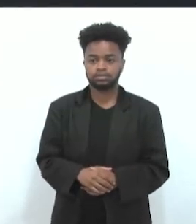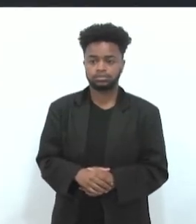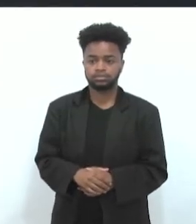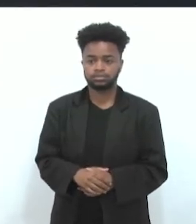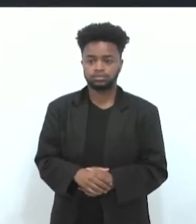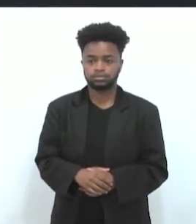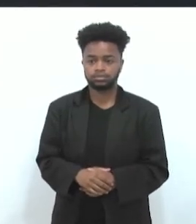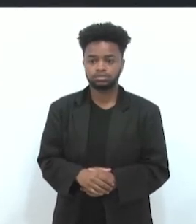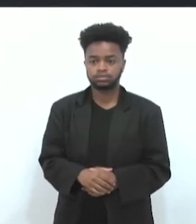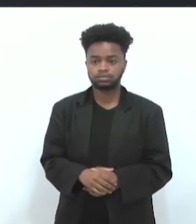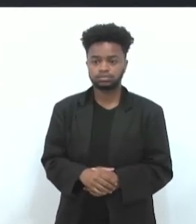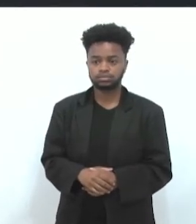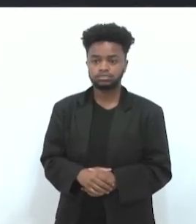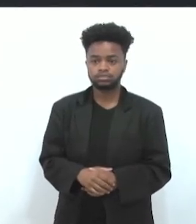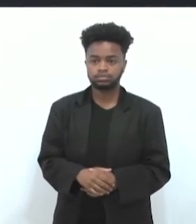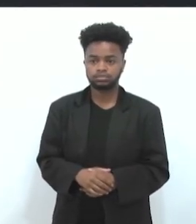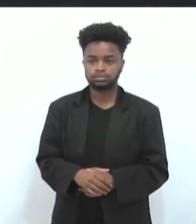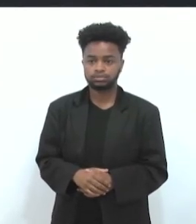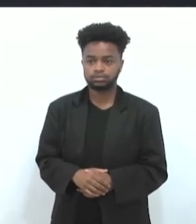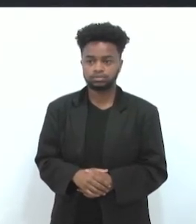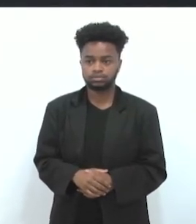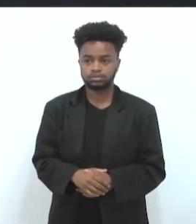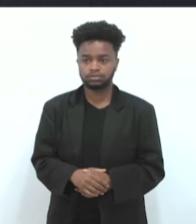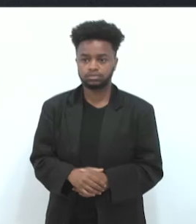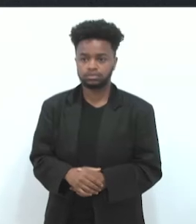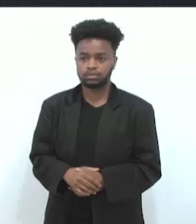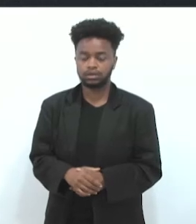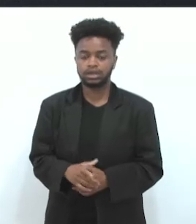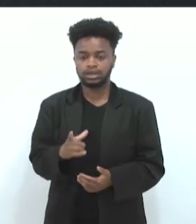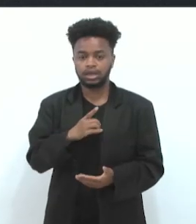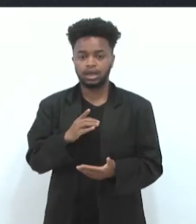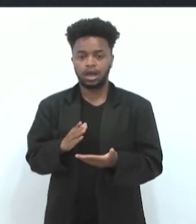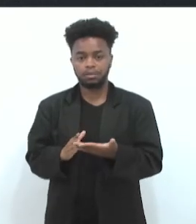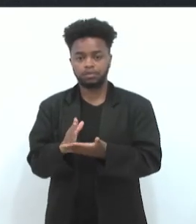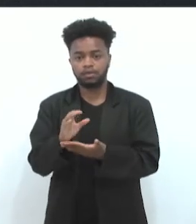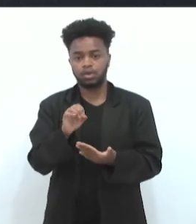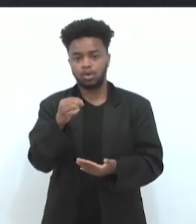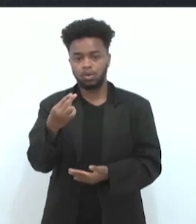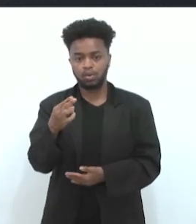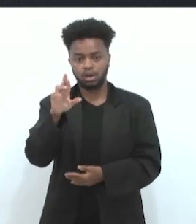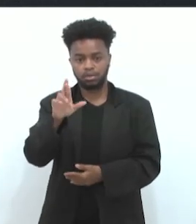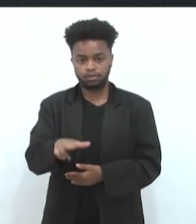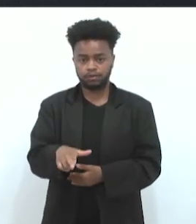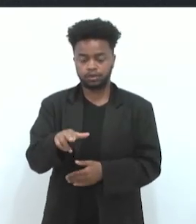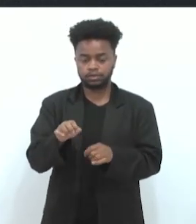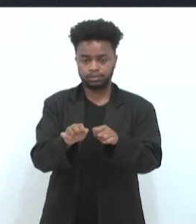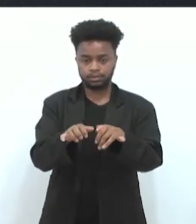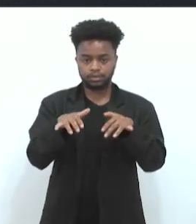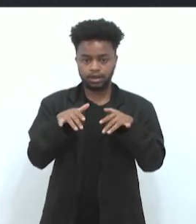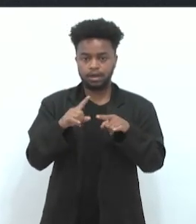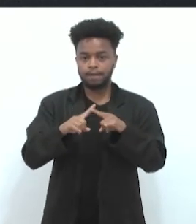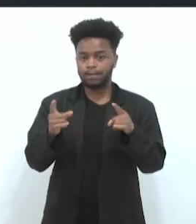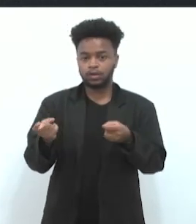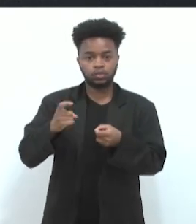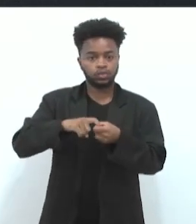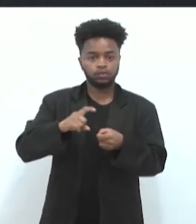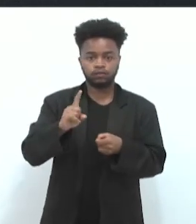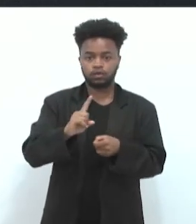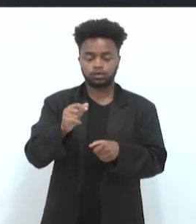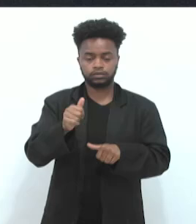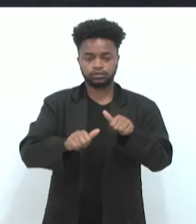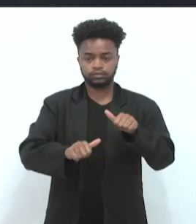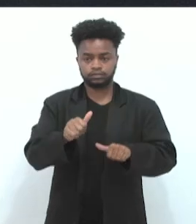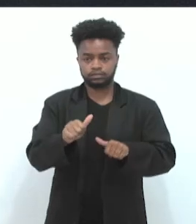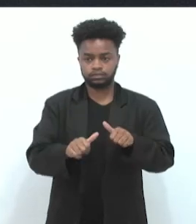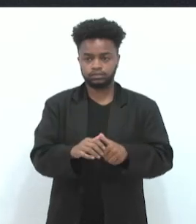São votadas. deputada São Fred. votadas, são aprovadas ou rejeitadas. É Em isso plenário. Em plenário. Ela na não minha- volta para reanálise na minha da CCJ. opinião, É